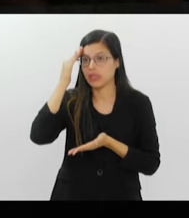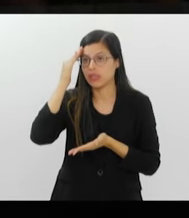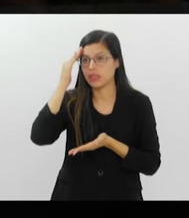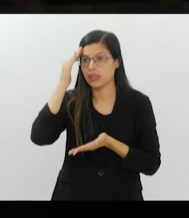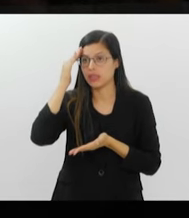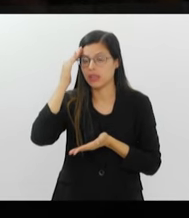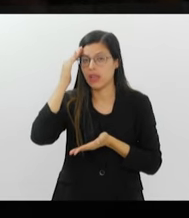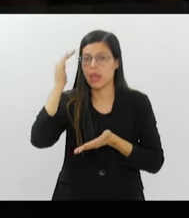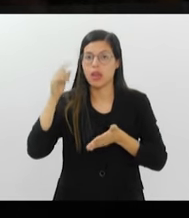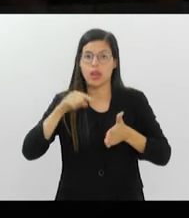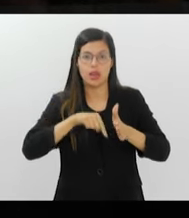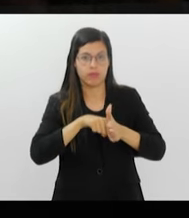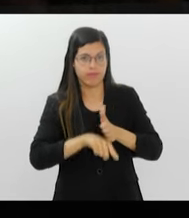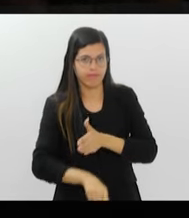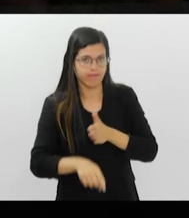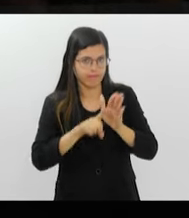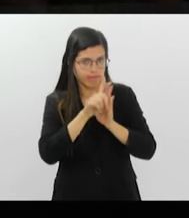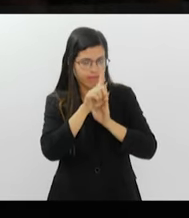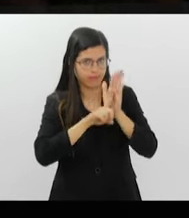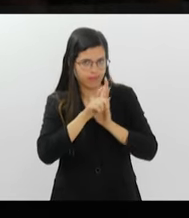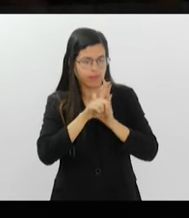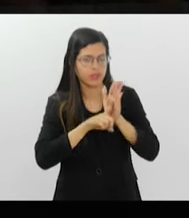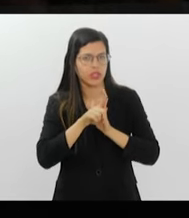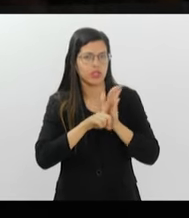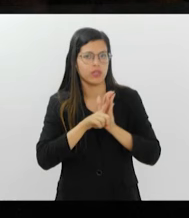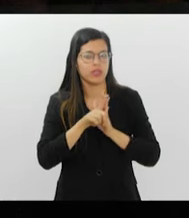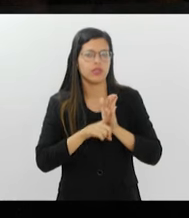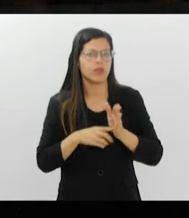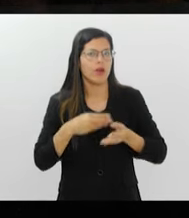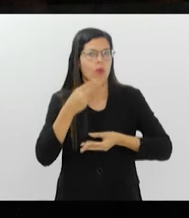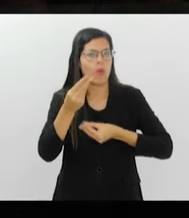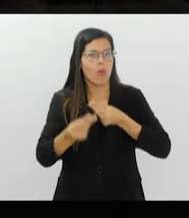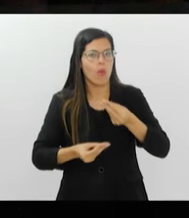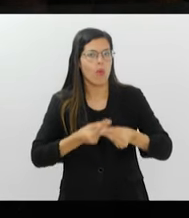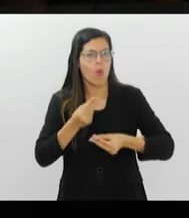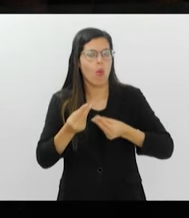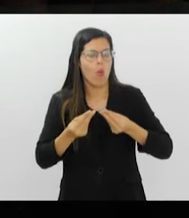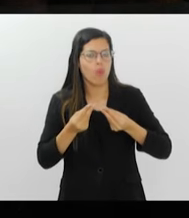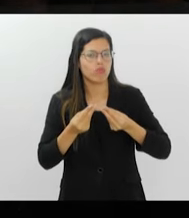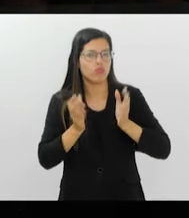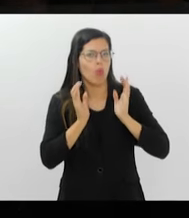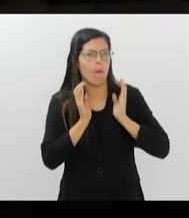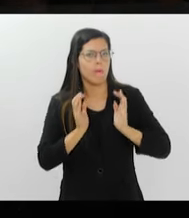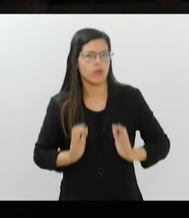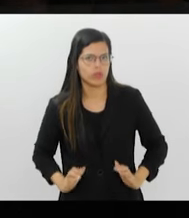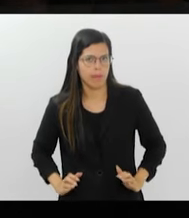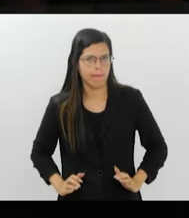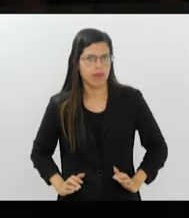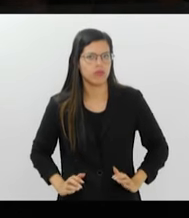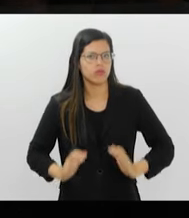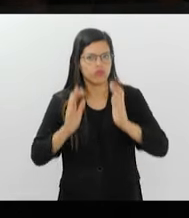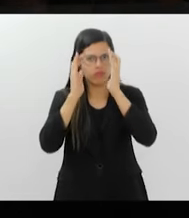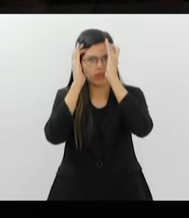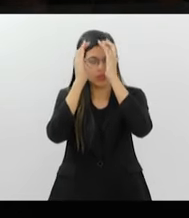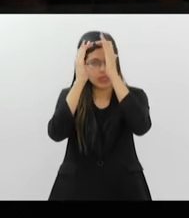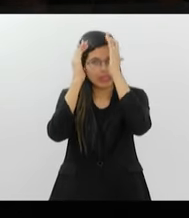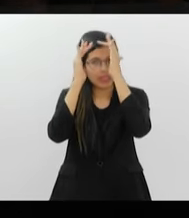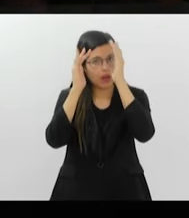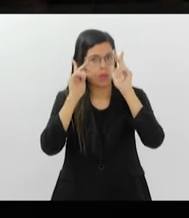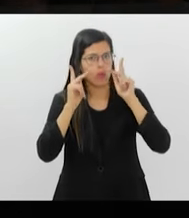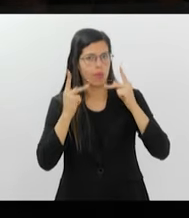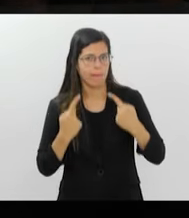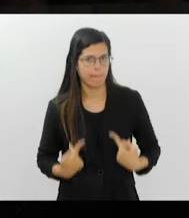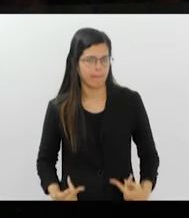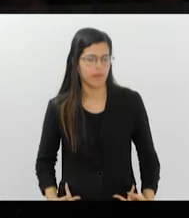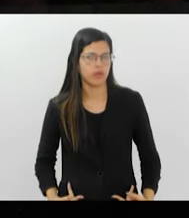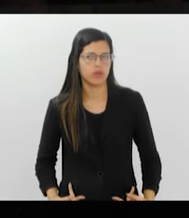e aprofundar estudos de como se comporta o cérebro humano